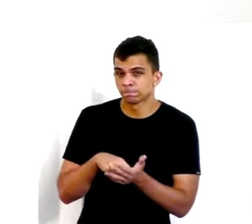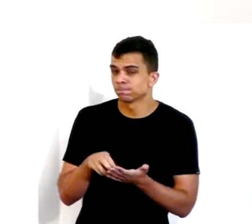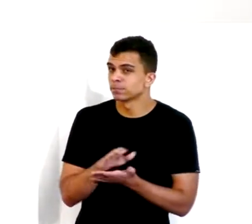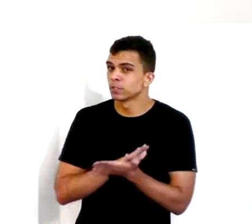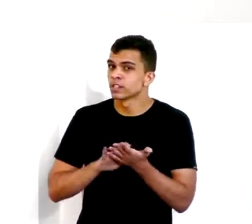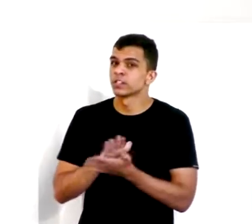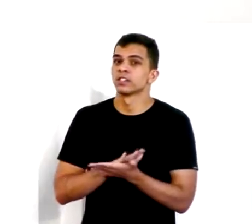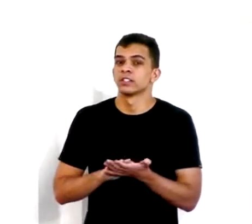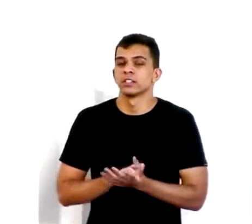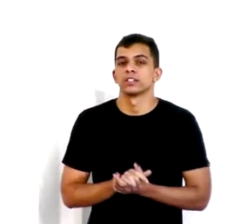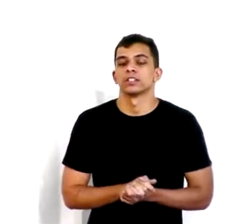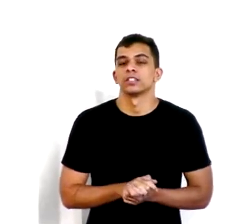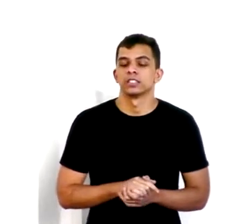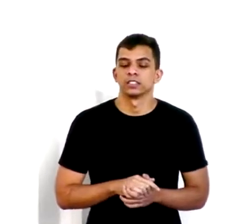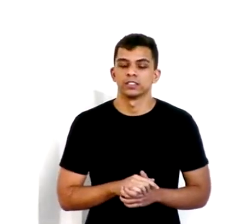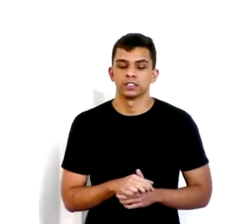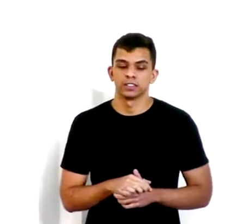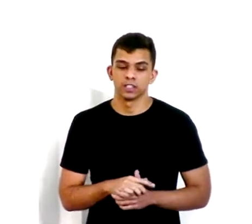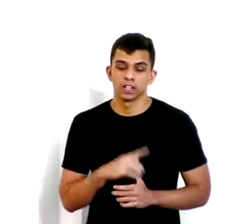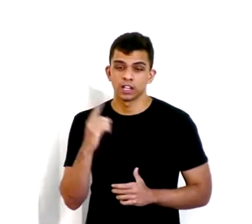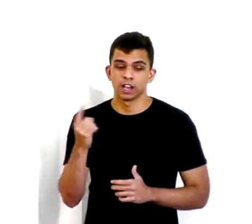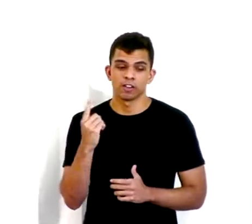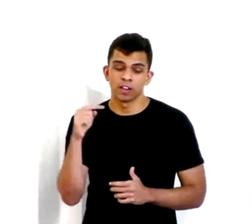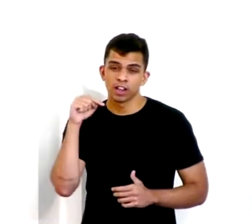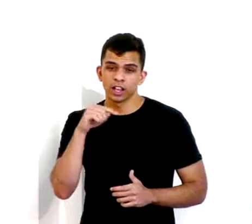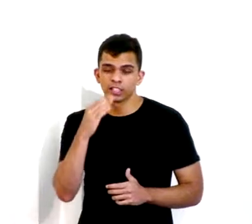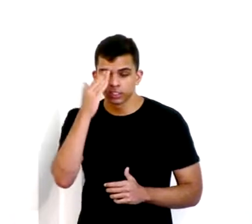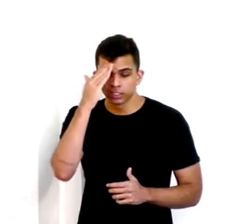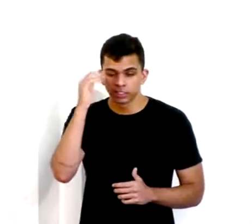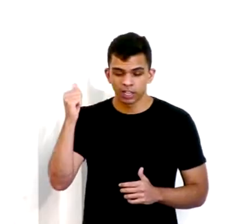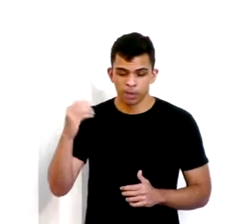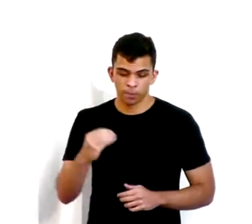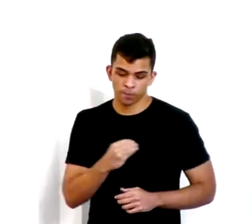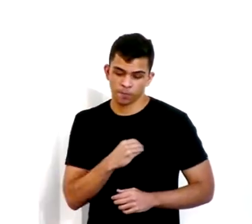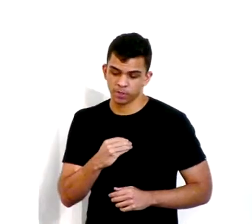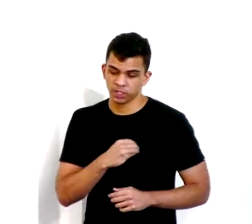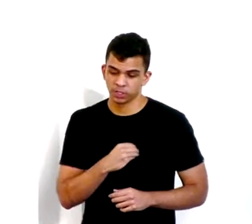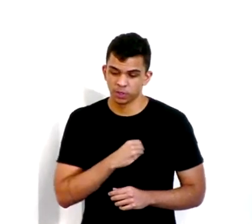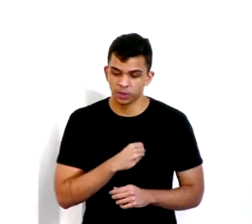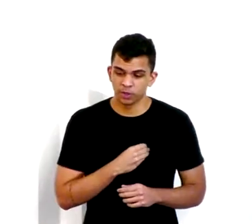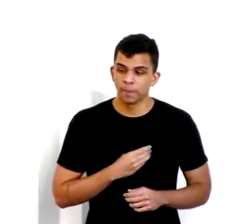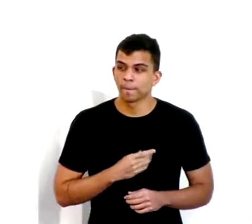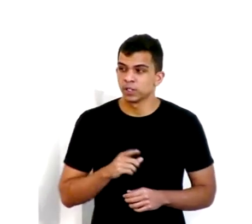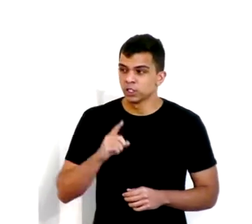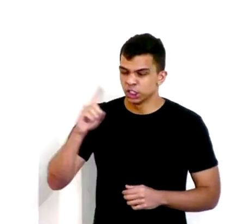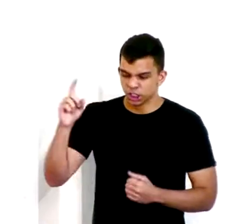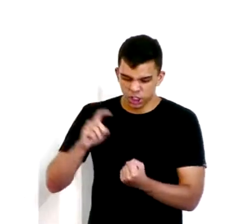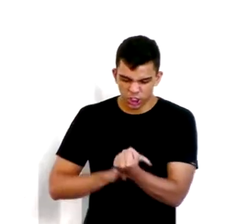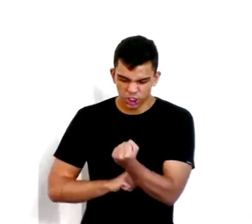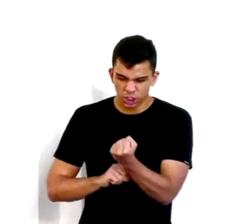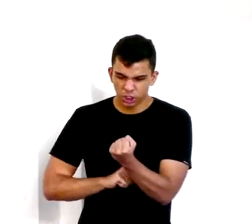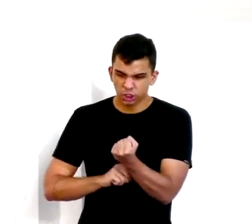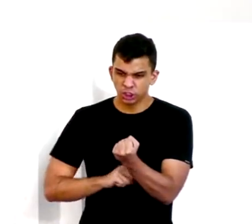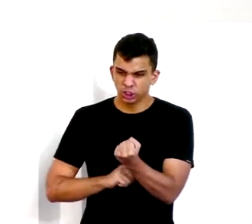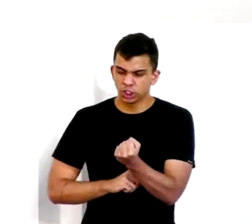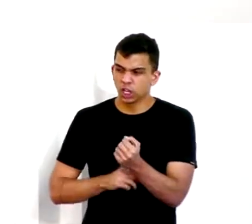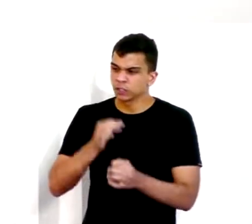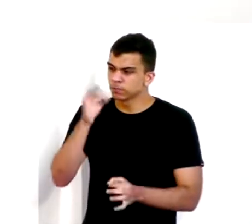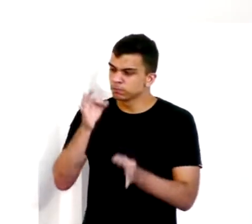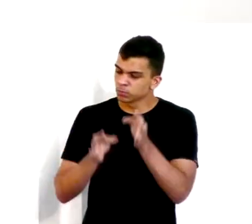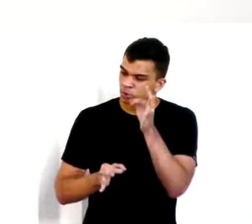Deus. Ele sabe muito bem que os nossos pecados levantam a ira de um Deus que é zeloso